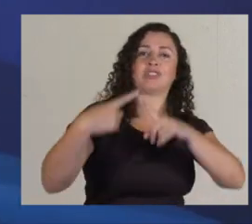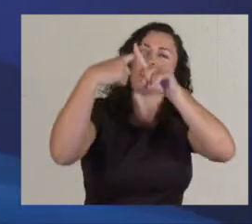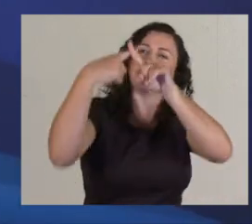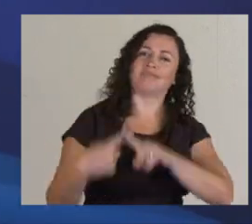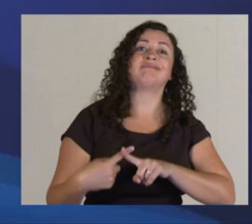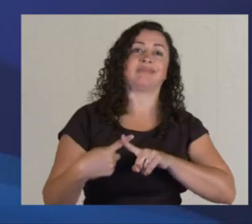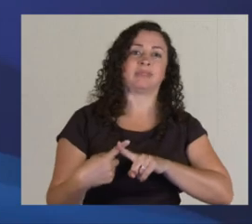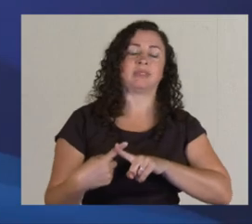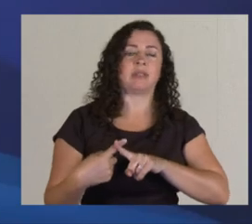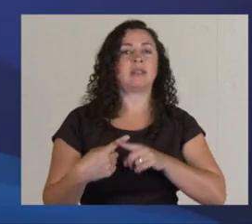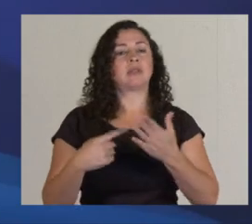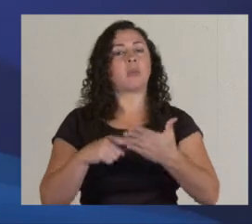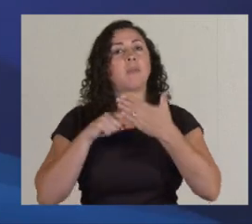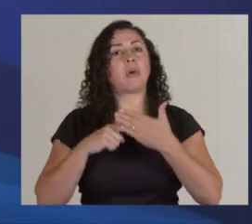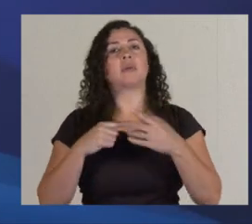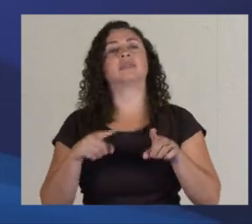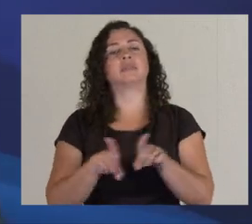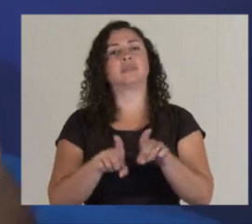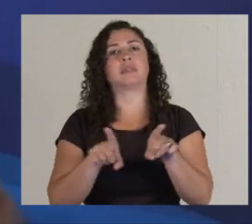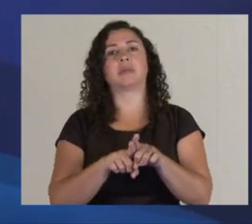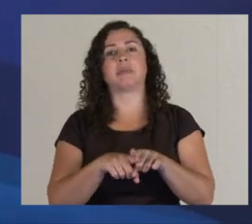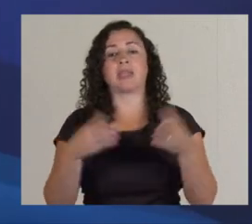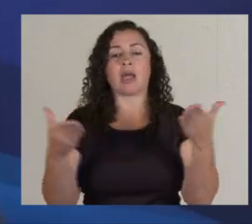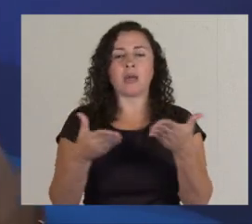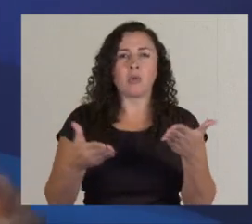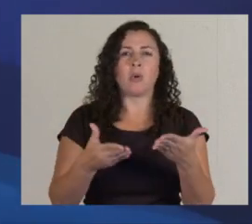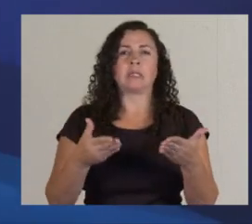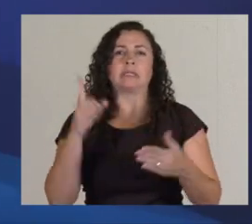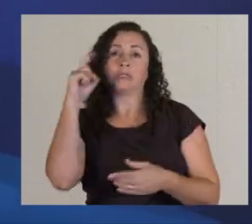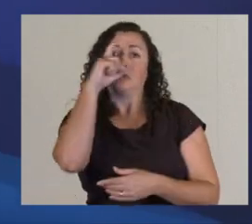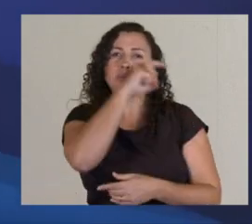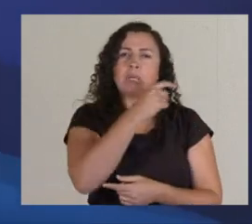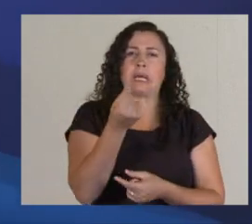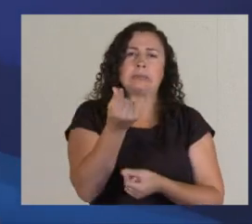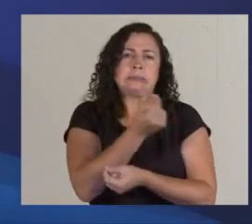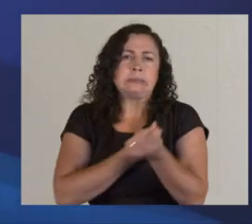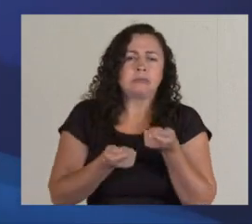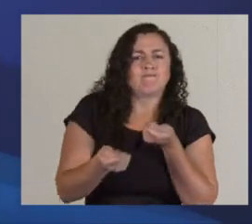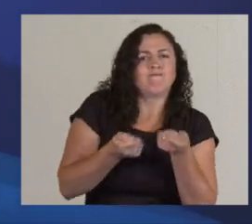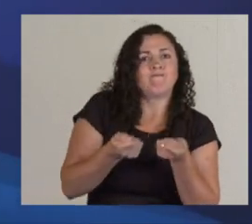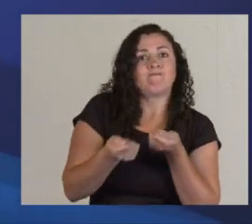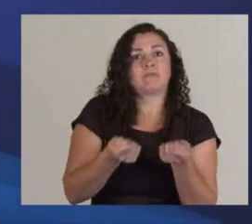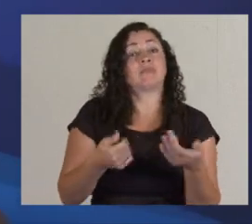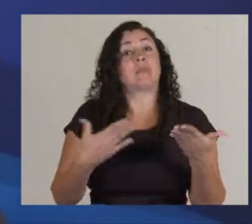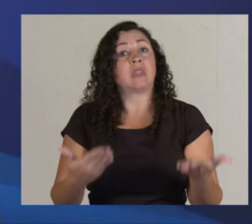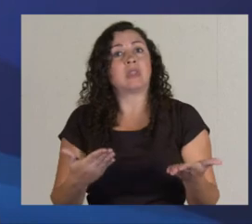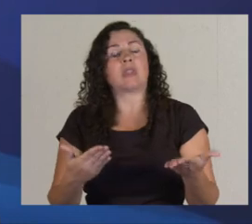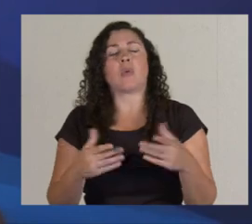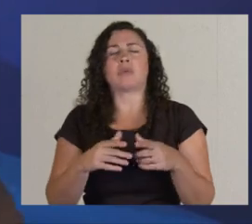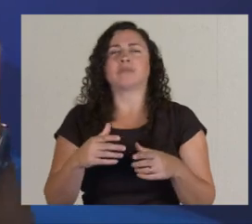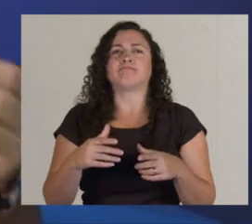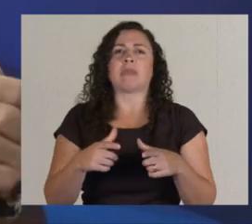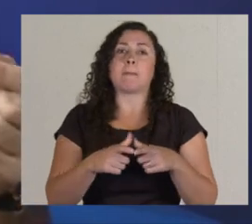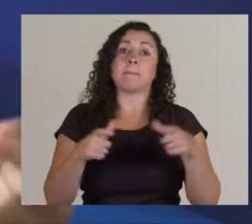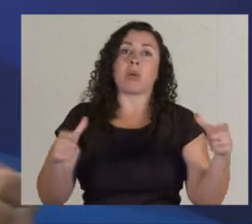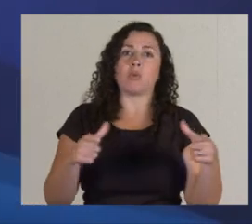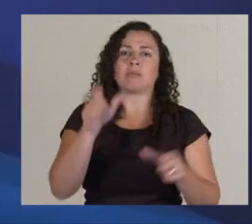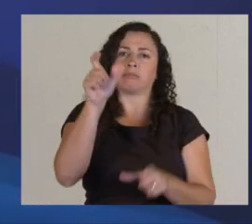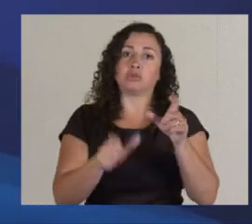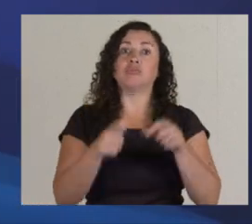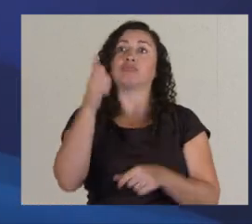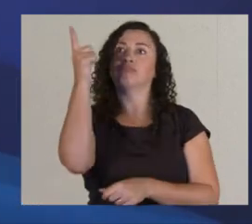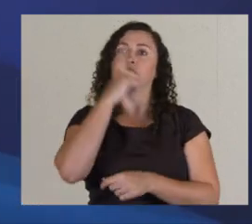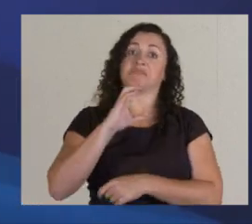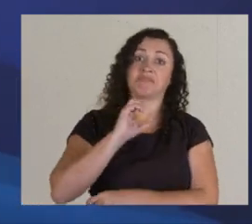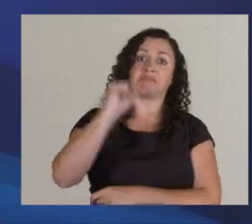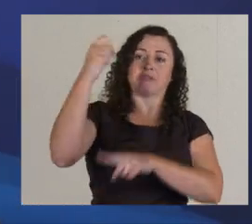nós, inclusive, indica também nesse momento de escassez de recursos e tudo mais, em geral, os premiados com as Olimpíadas na